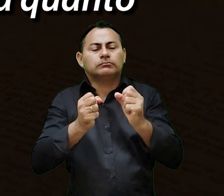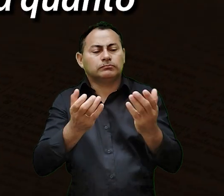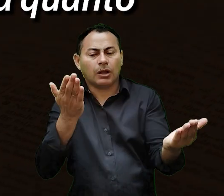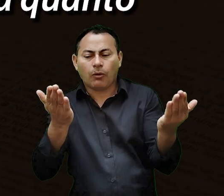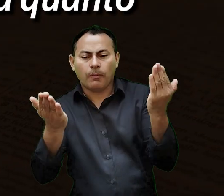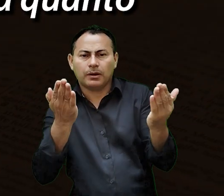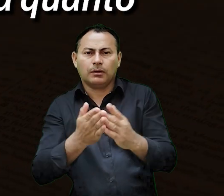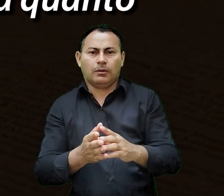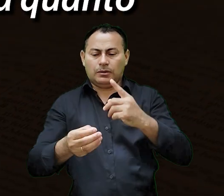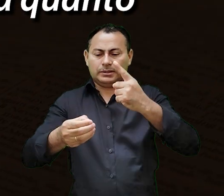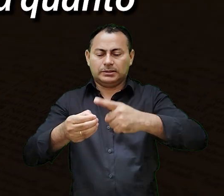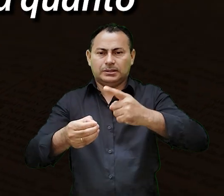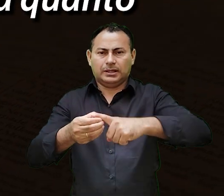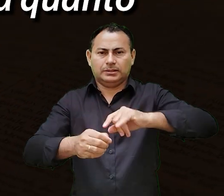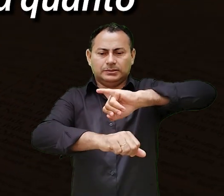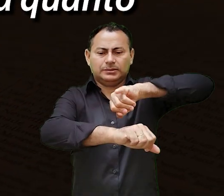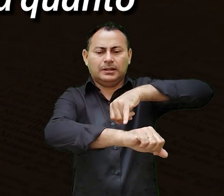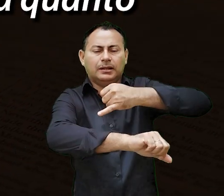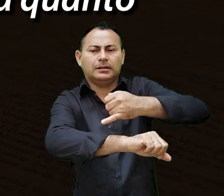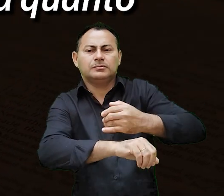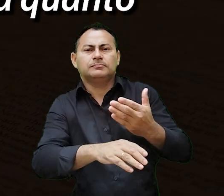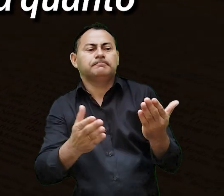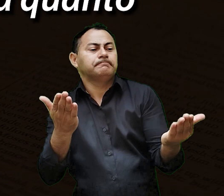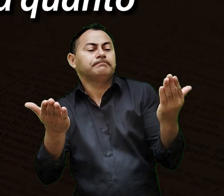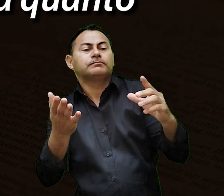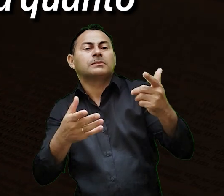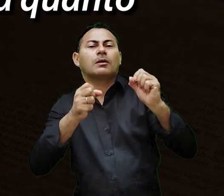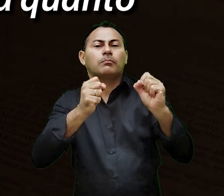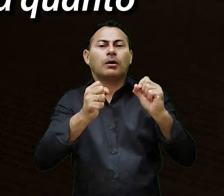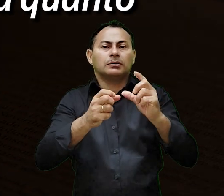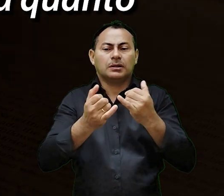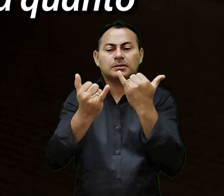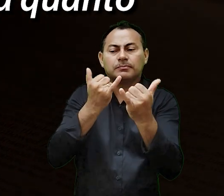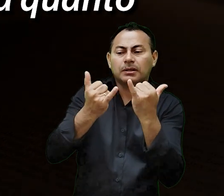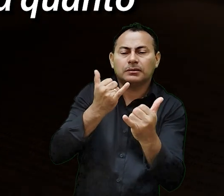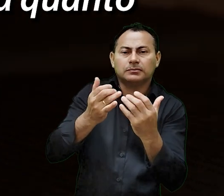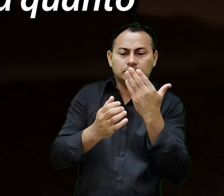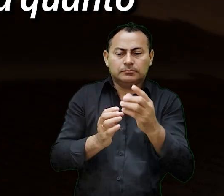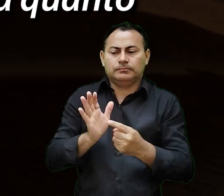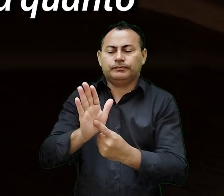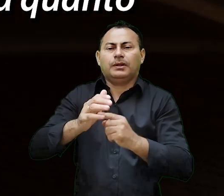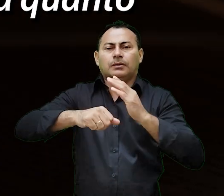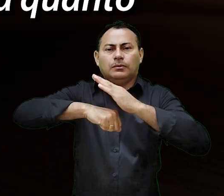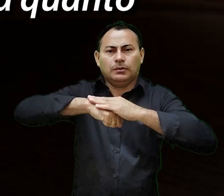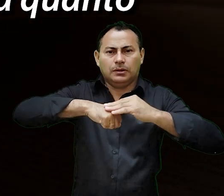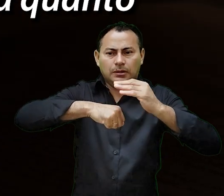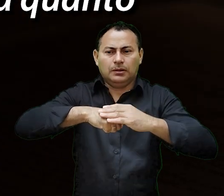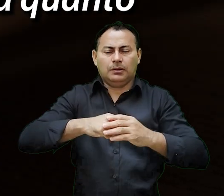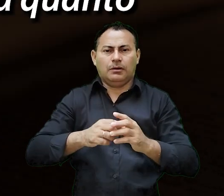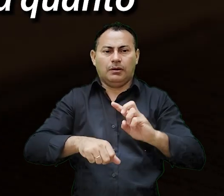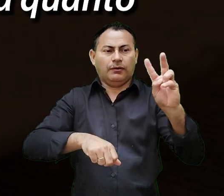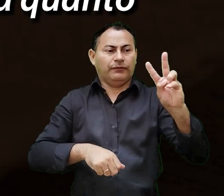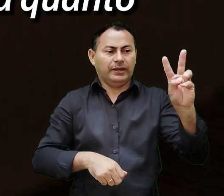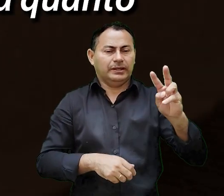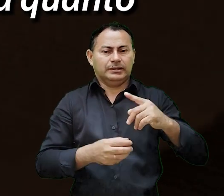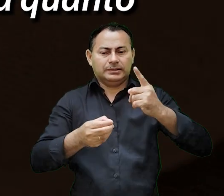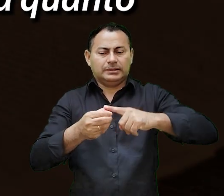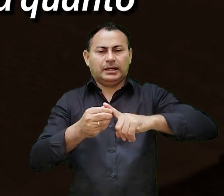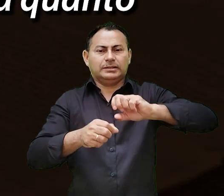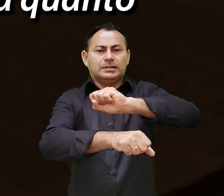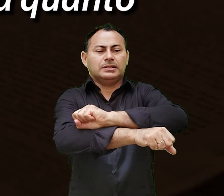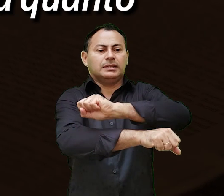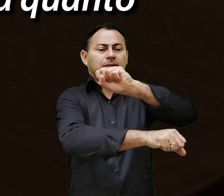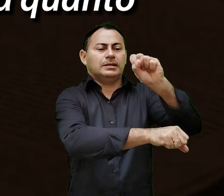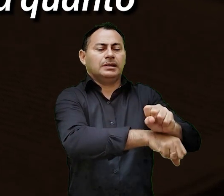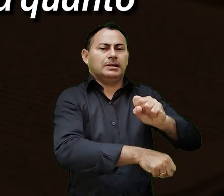que posso compará-la, ó cidade de Jerusalém? Com que posso assemelhá-la, a fim de trazer consolo, ó Virgem, ó cidade